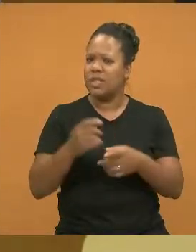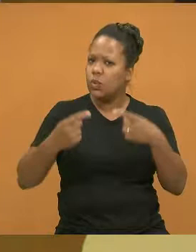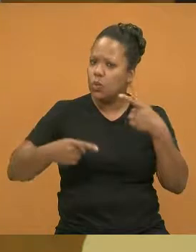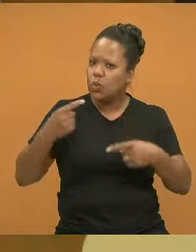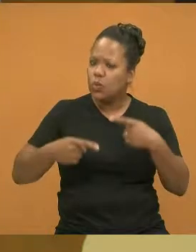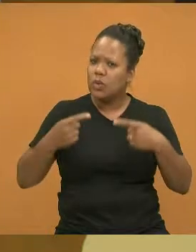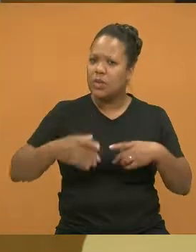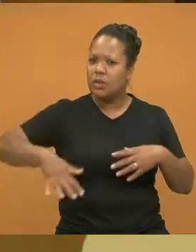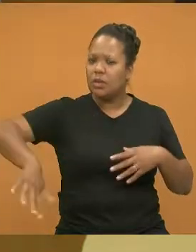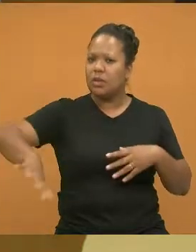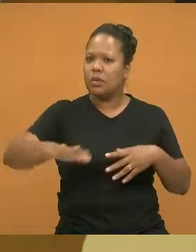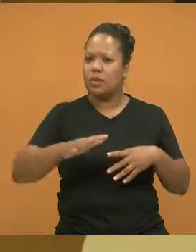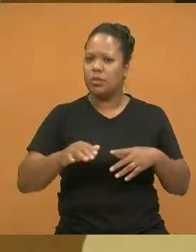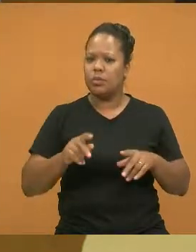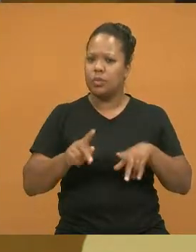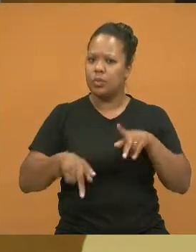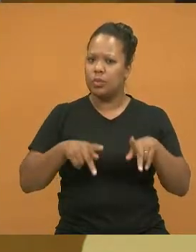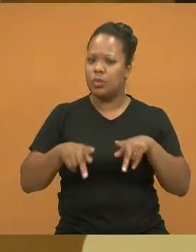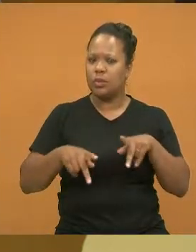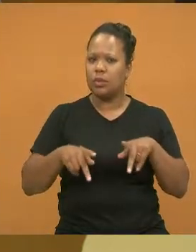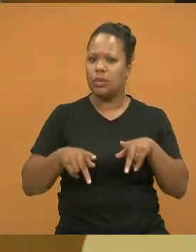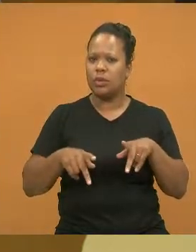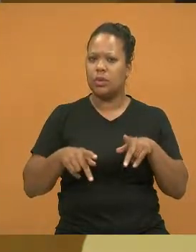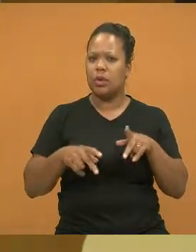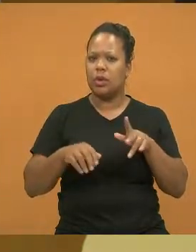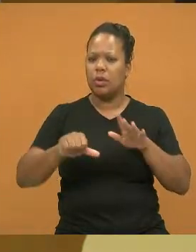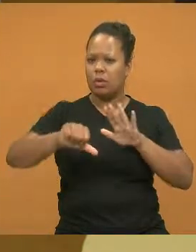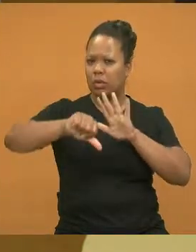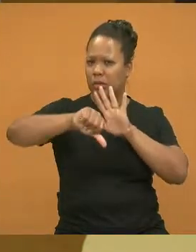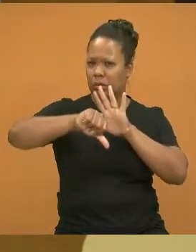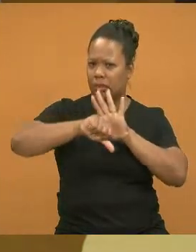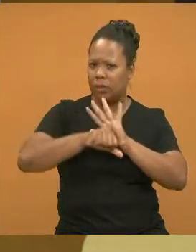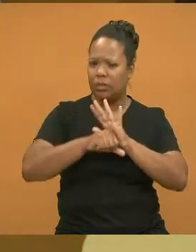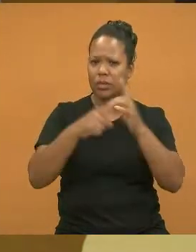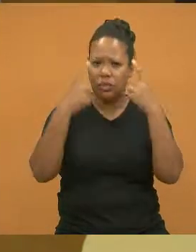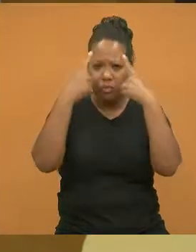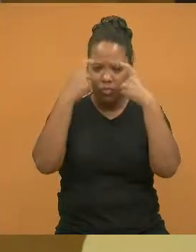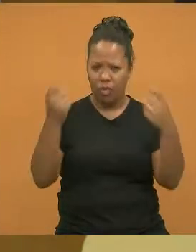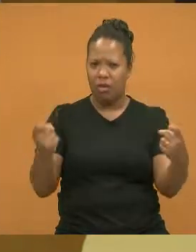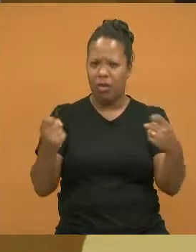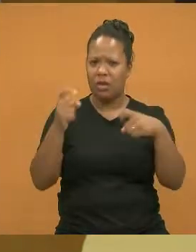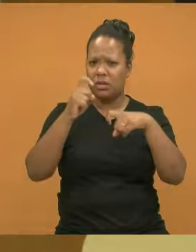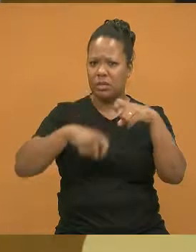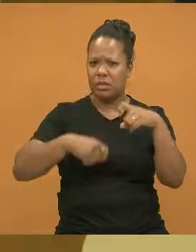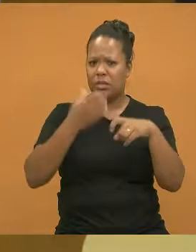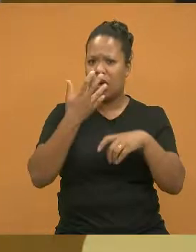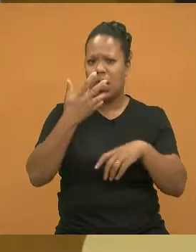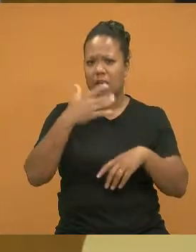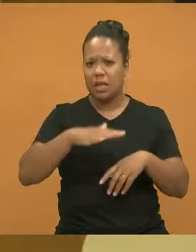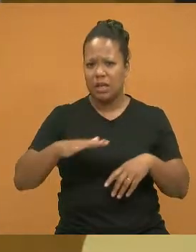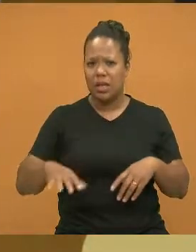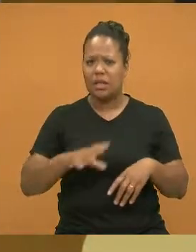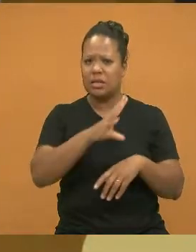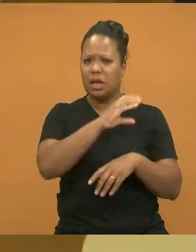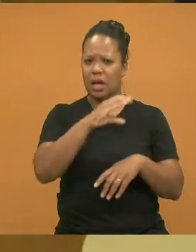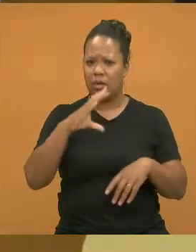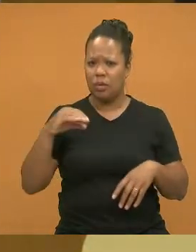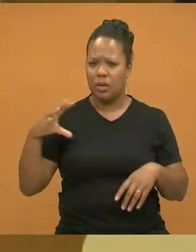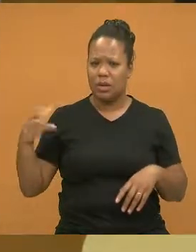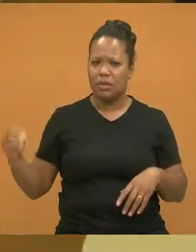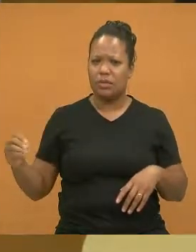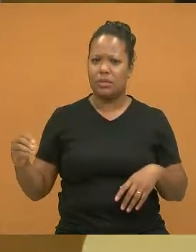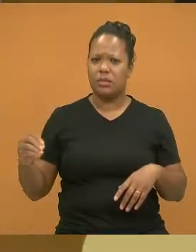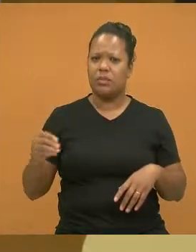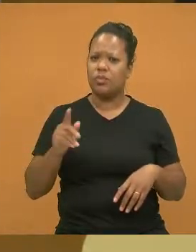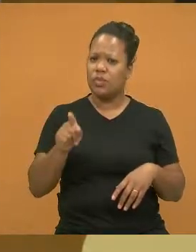discussão na sociedade. E o crime de cunho sexual contra a criança, contra o adolescente, para mim, ele,